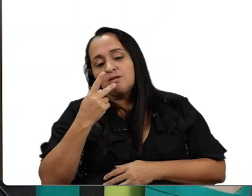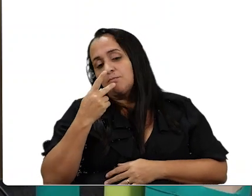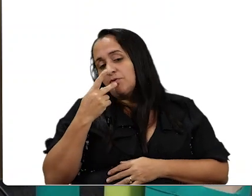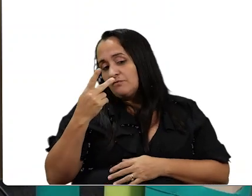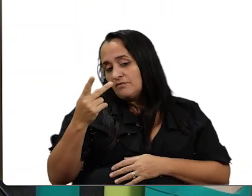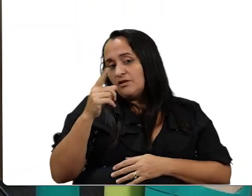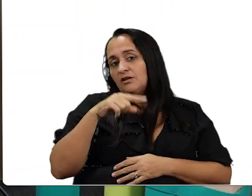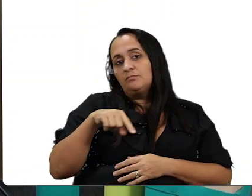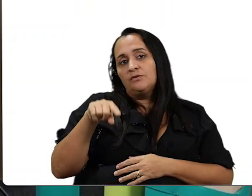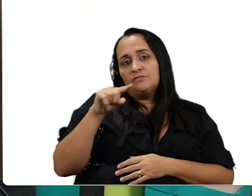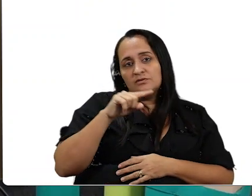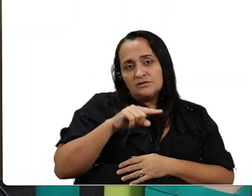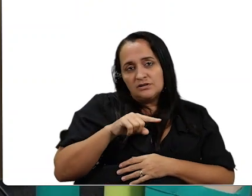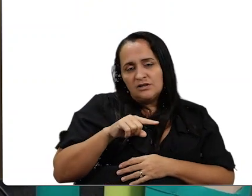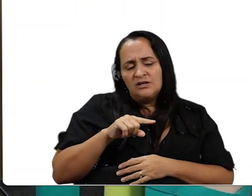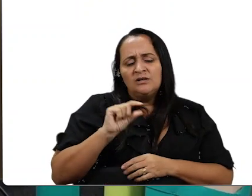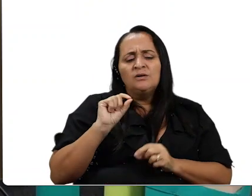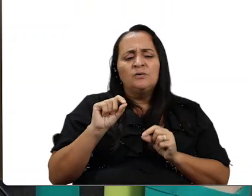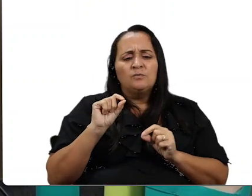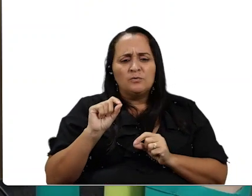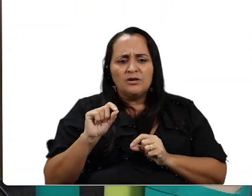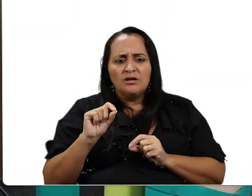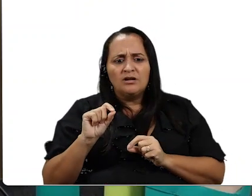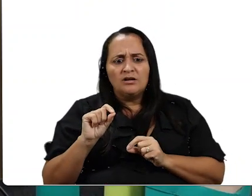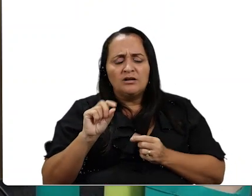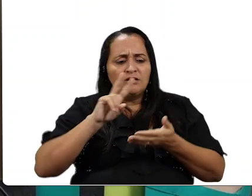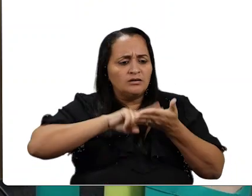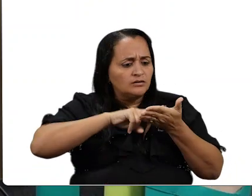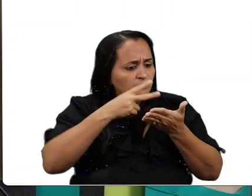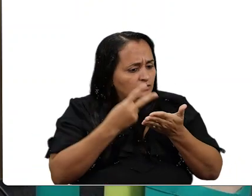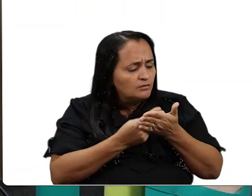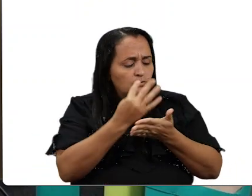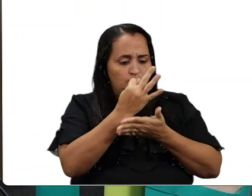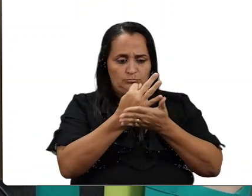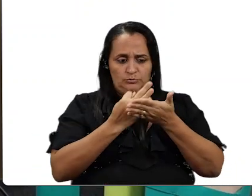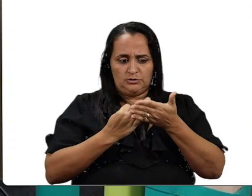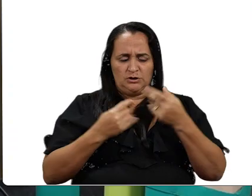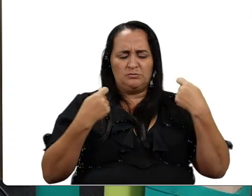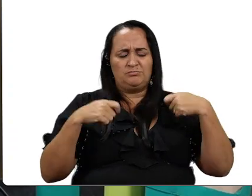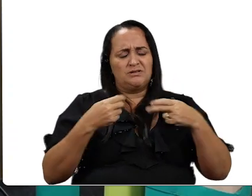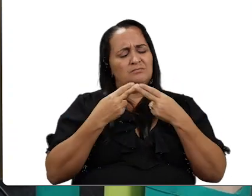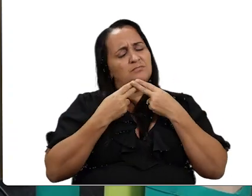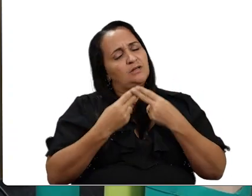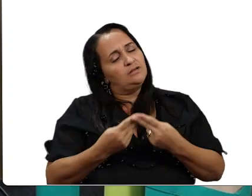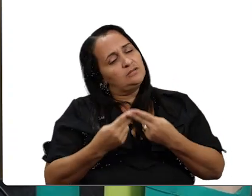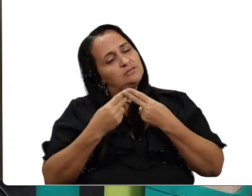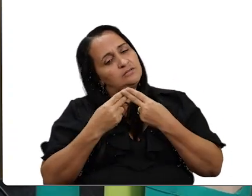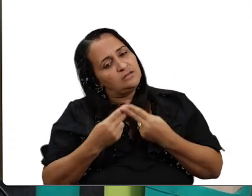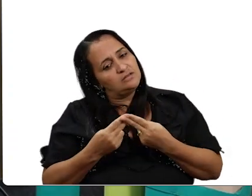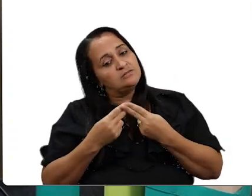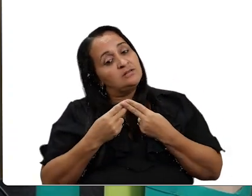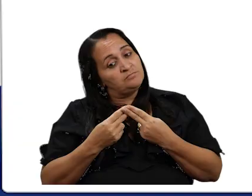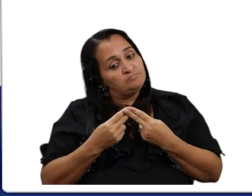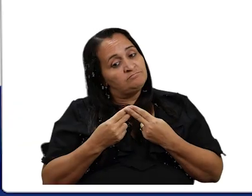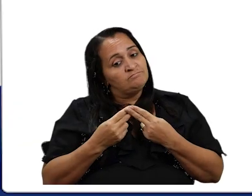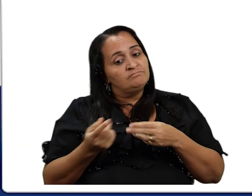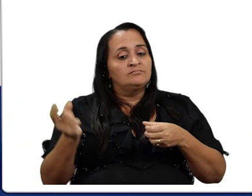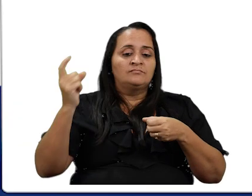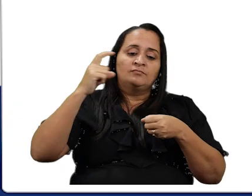que interpretar o texto é um exercício de paciência? Não tem jeito. Então, vamos voltar para o texto.